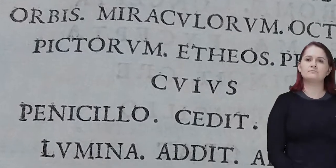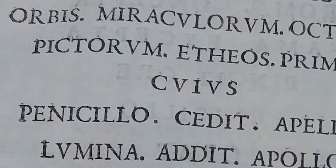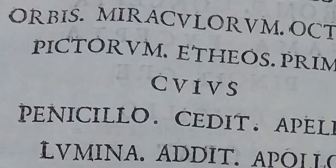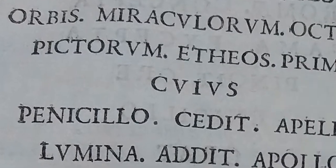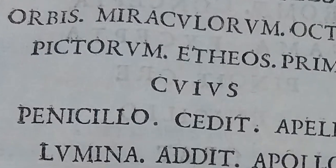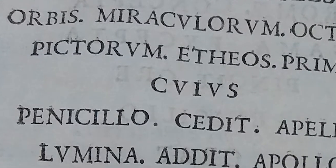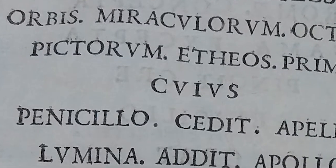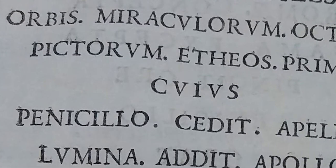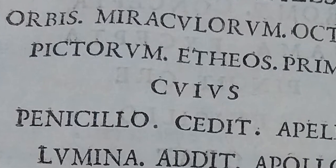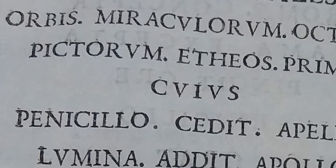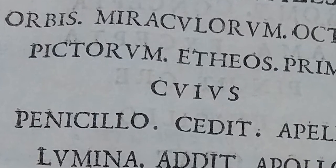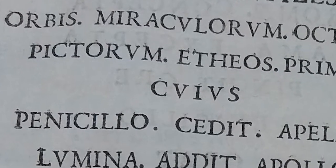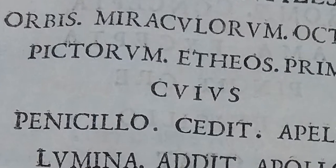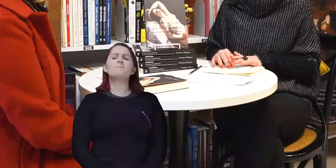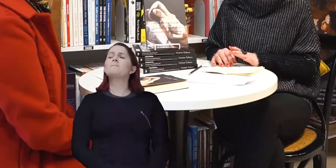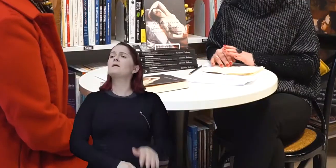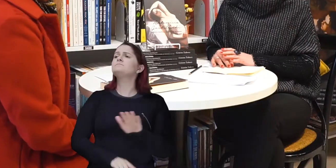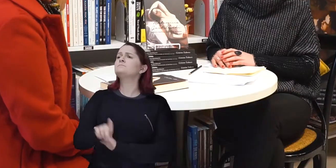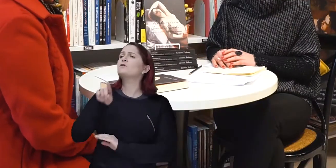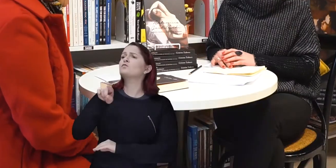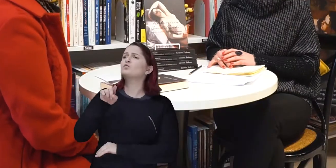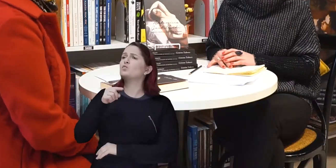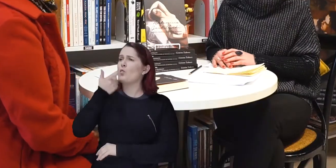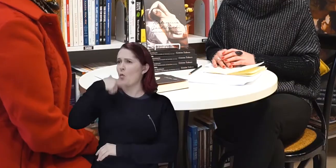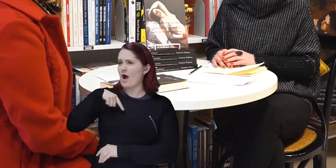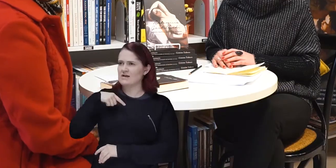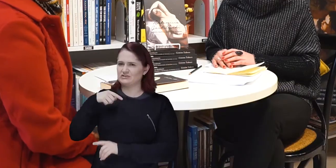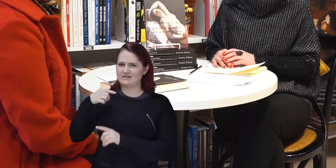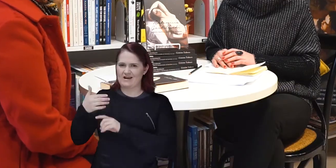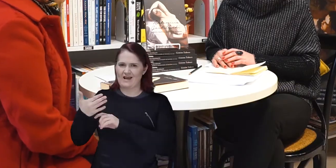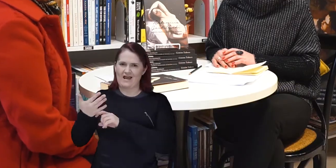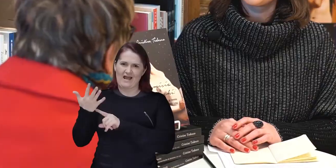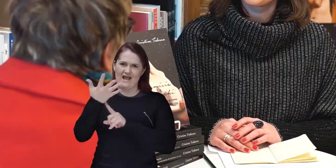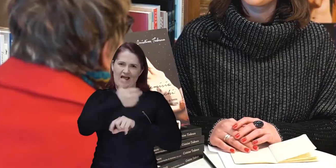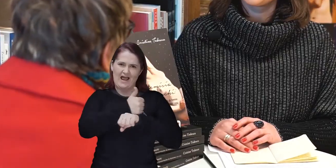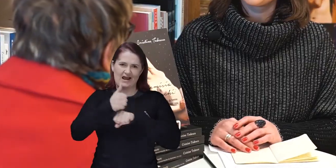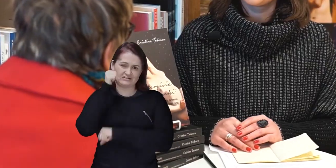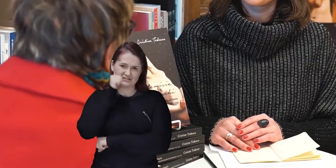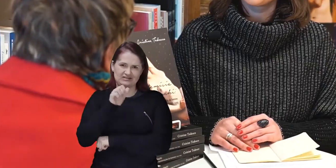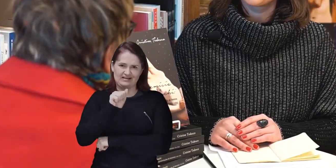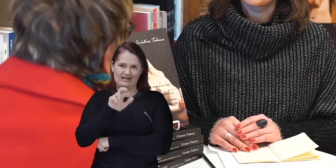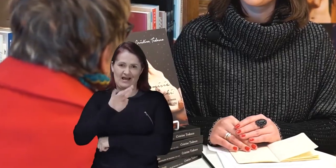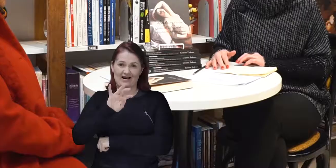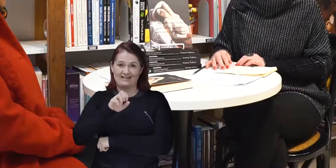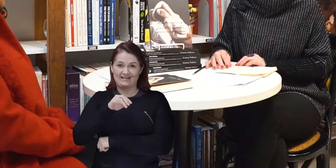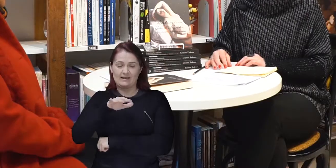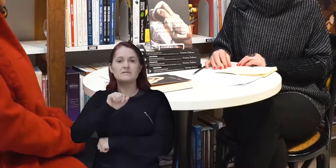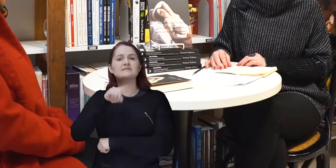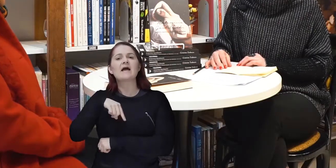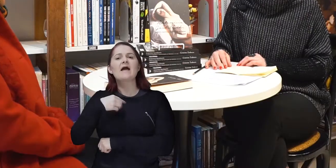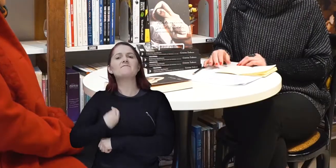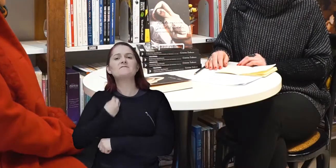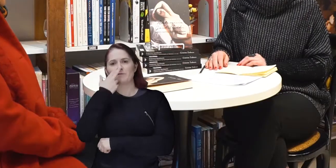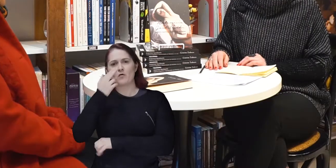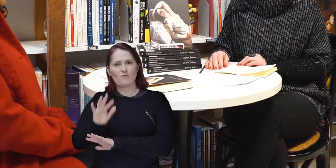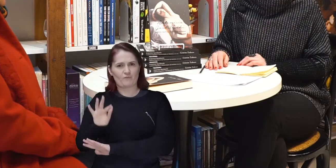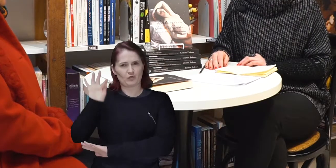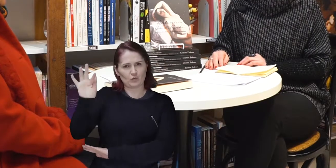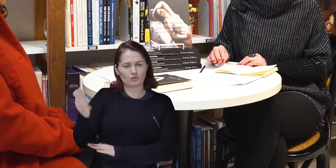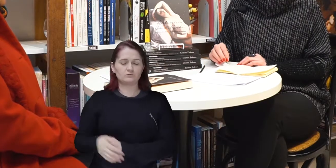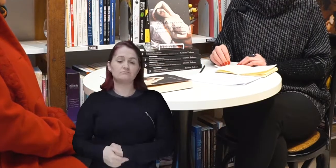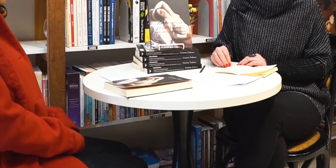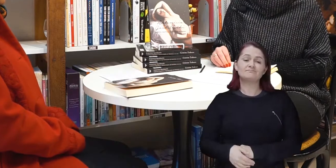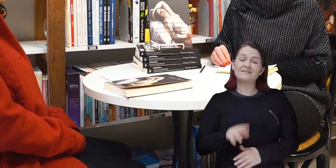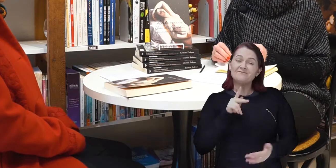disso. E você considera a Artemisia uma mulher à frente do seu tempo? Então, pessoal,